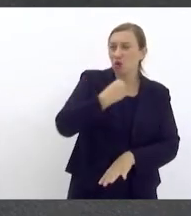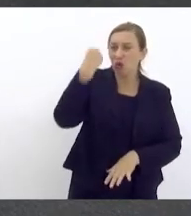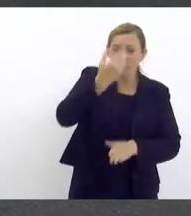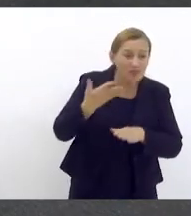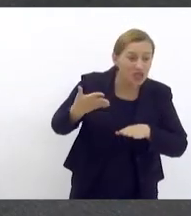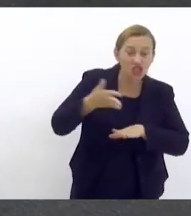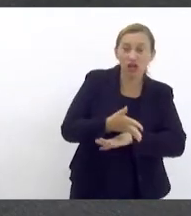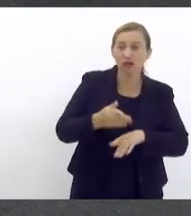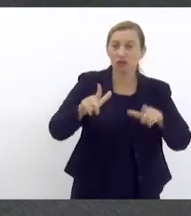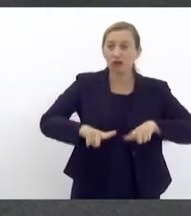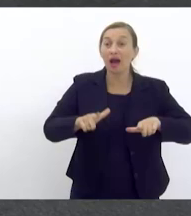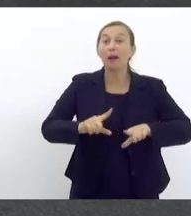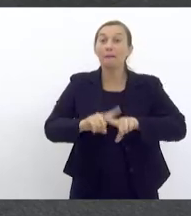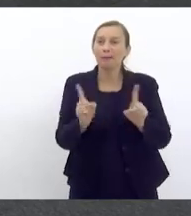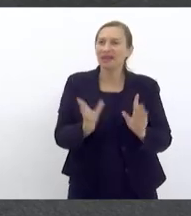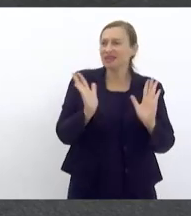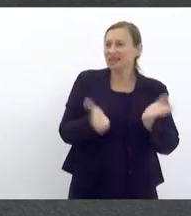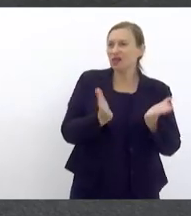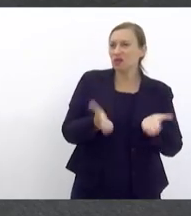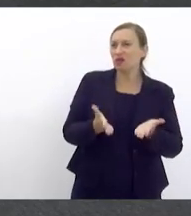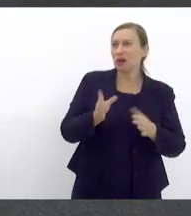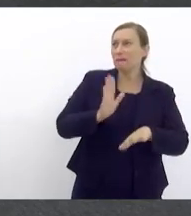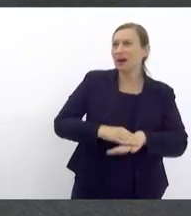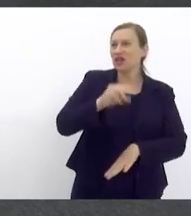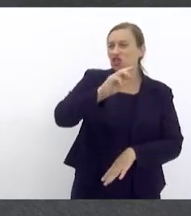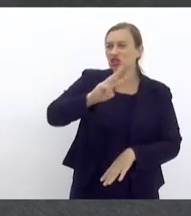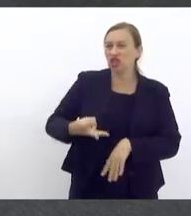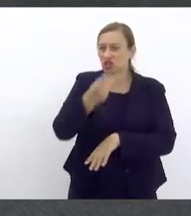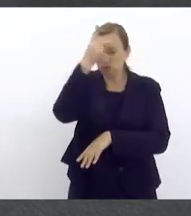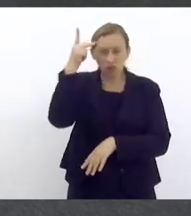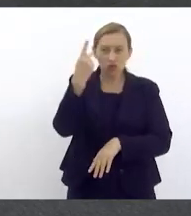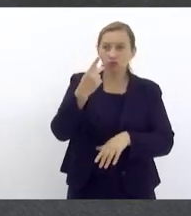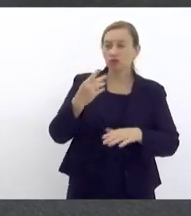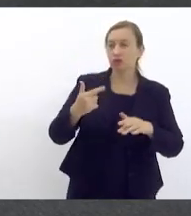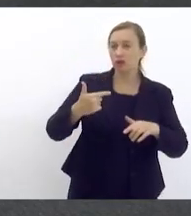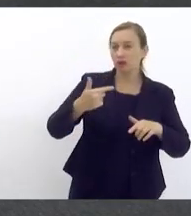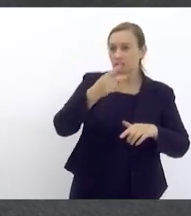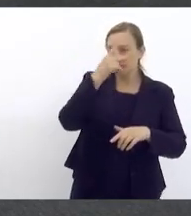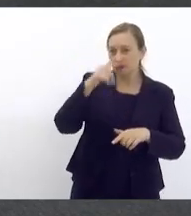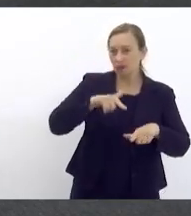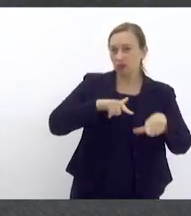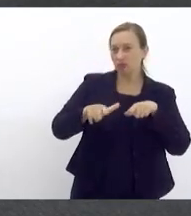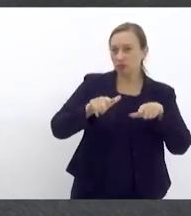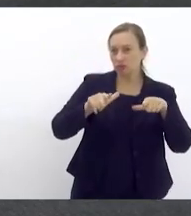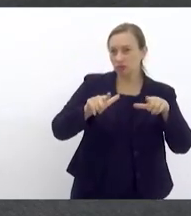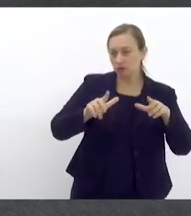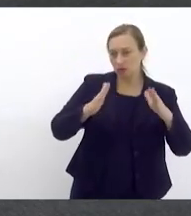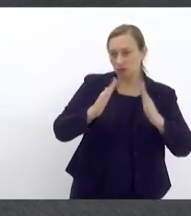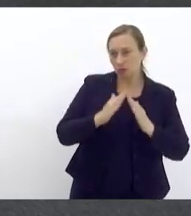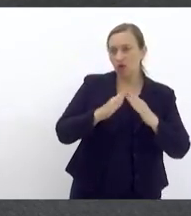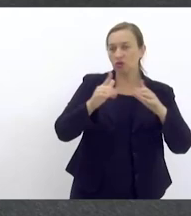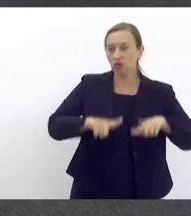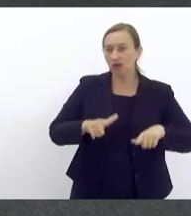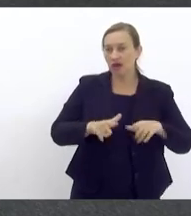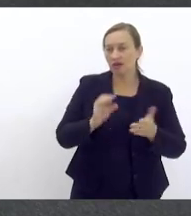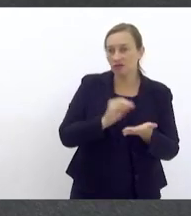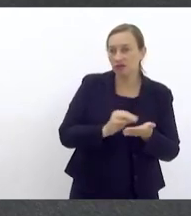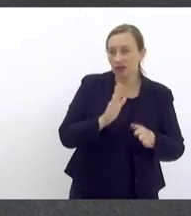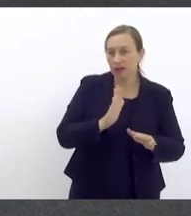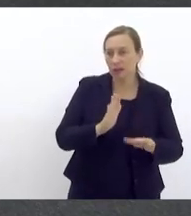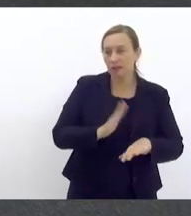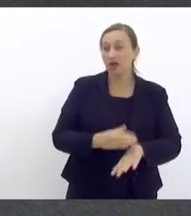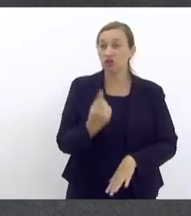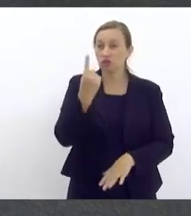continente mas agora os mais de 3.000 habitantes poderão ficar sem mais um serviço essencial que a agência